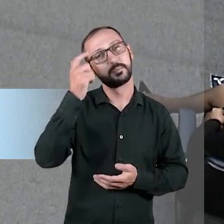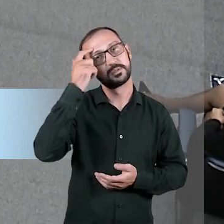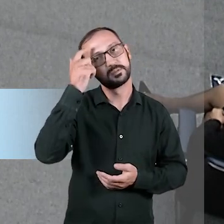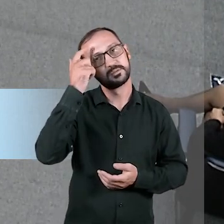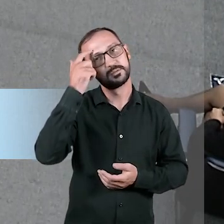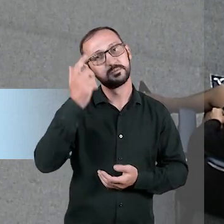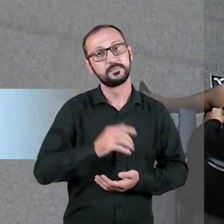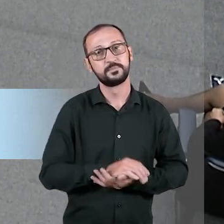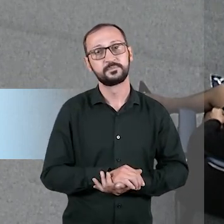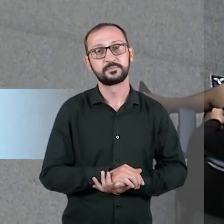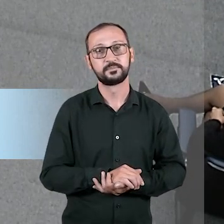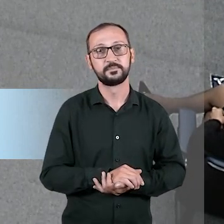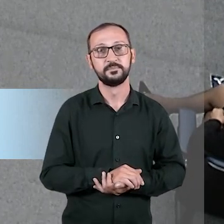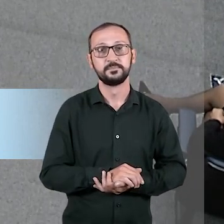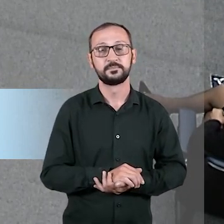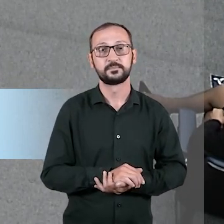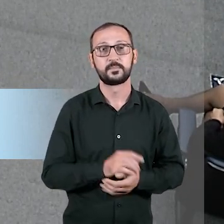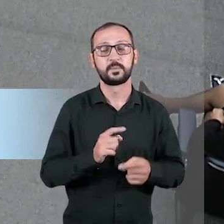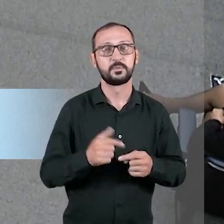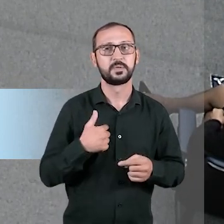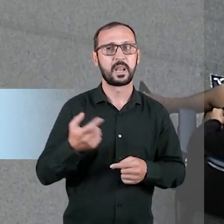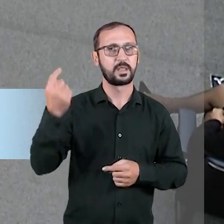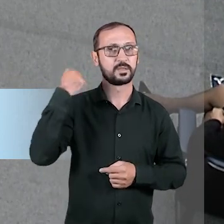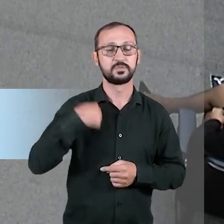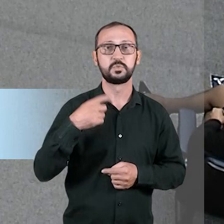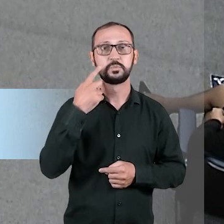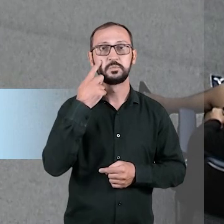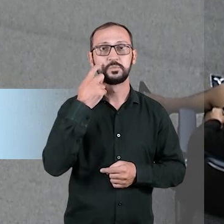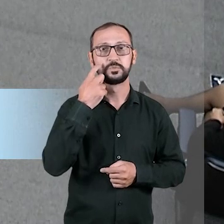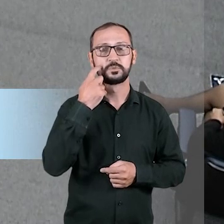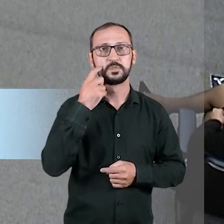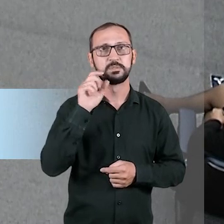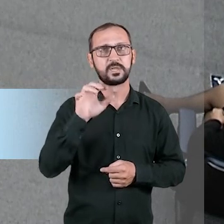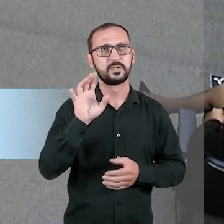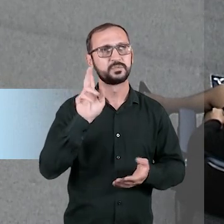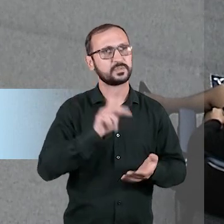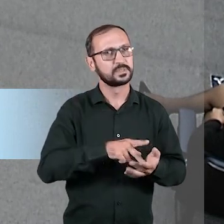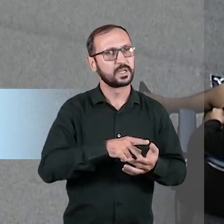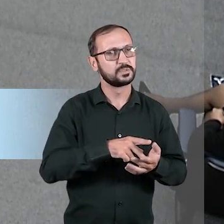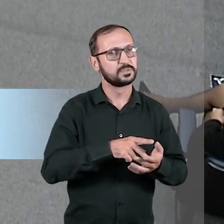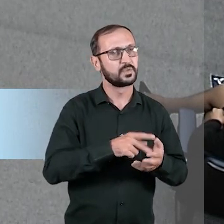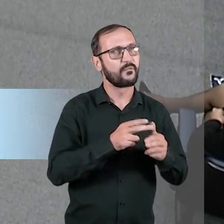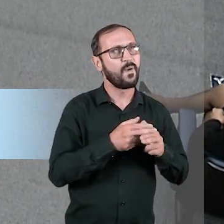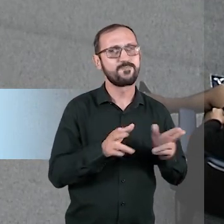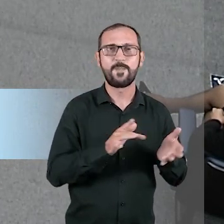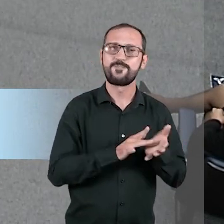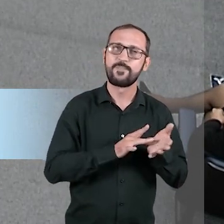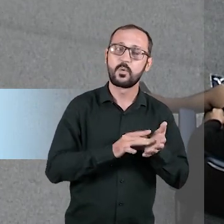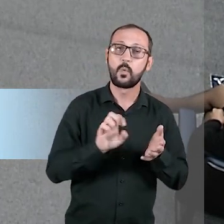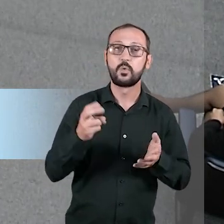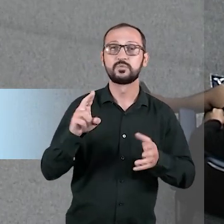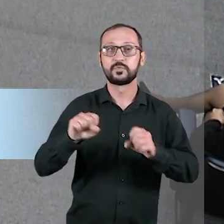peguei pensando várias vezes nisso, né? Porque eu não chorei. Ou será que eu fingi, ou será que eu sou essa forte